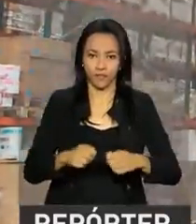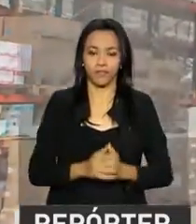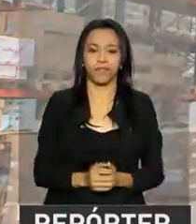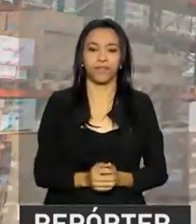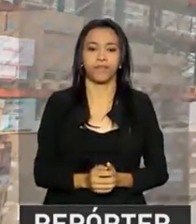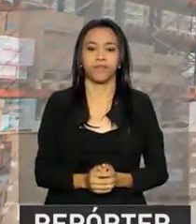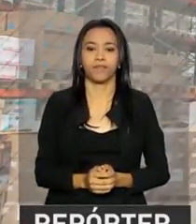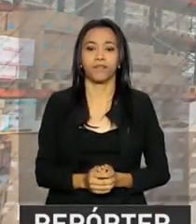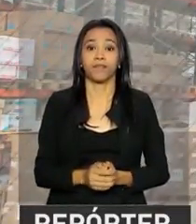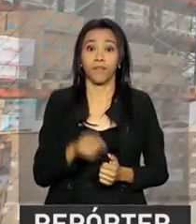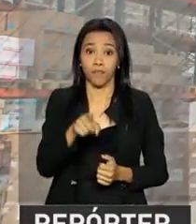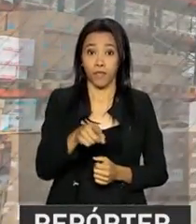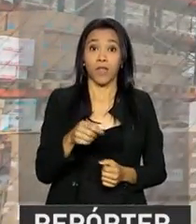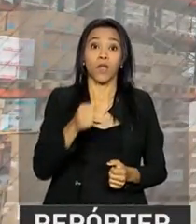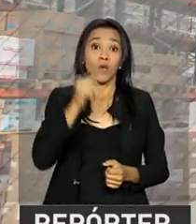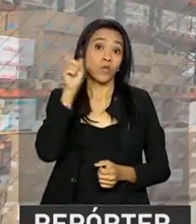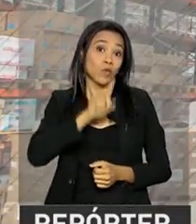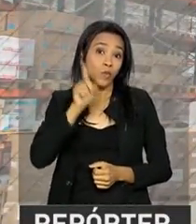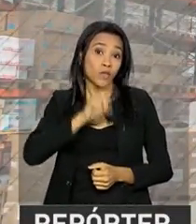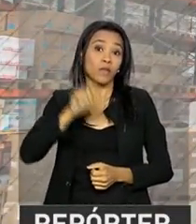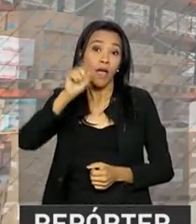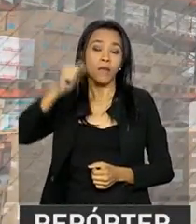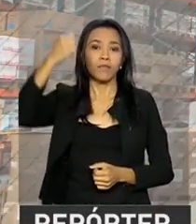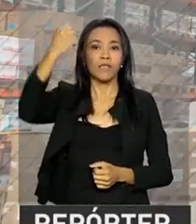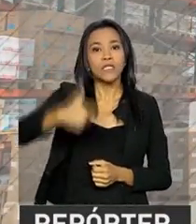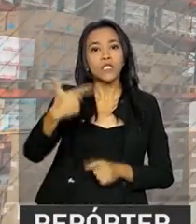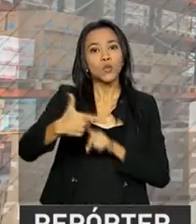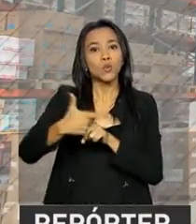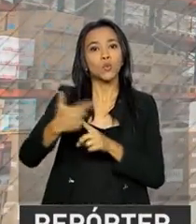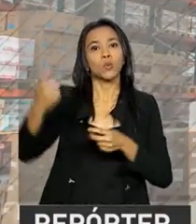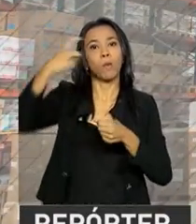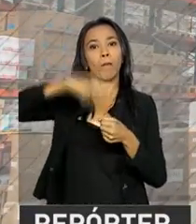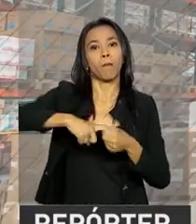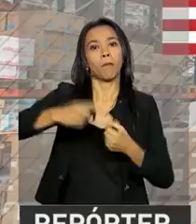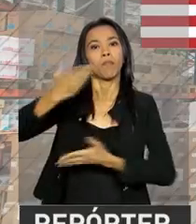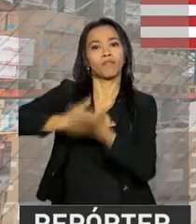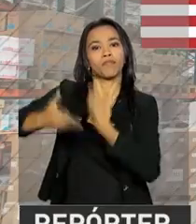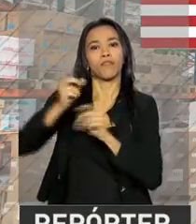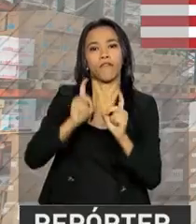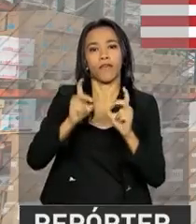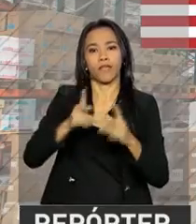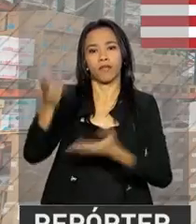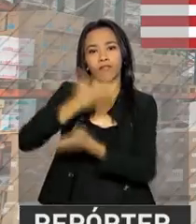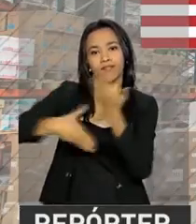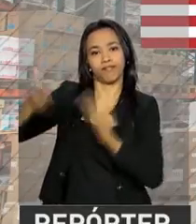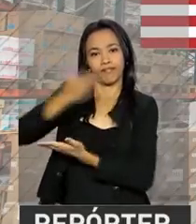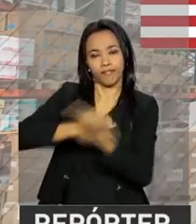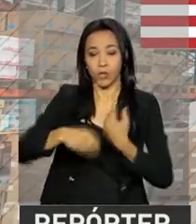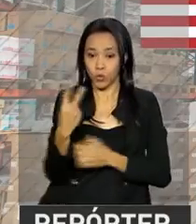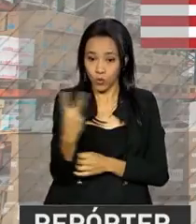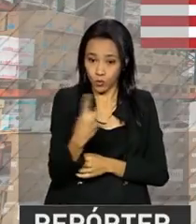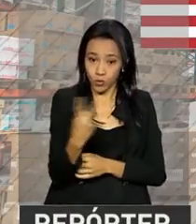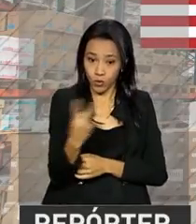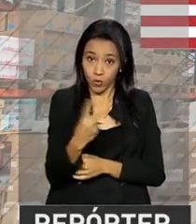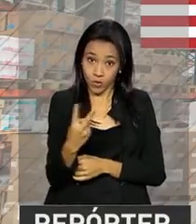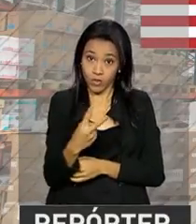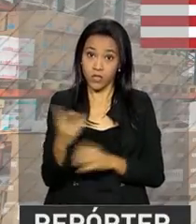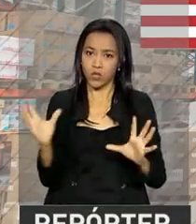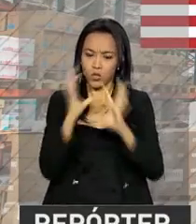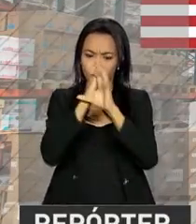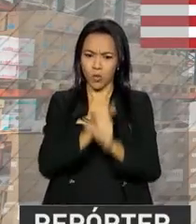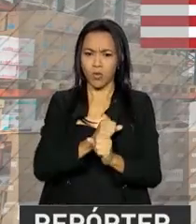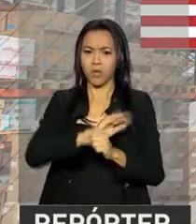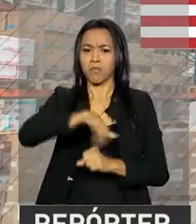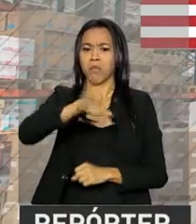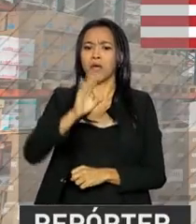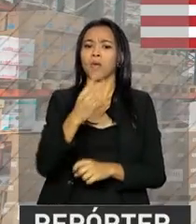os estados unidos o nosso segundo maior parceiro comercial o fluxo de comércio entre os dois países somam mais de